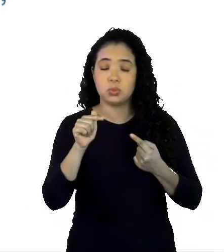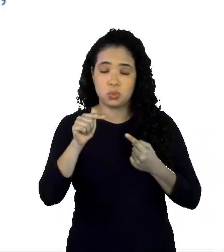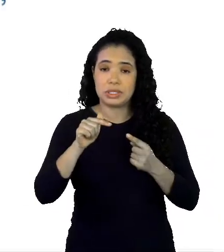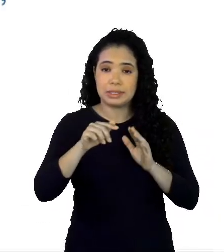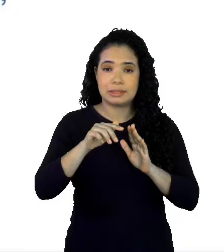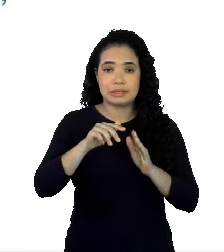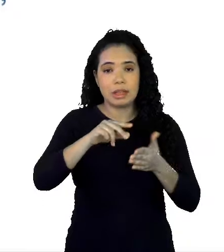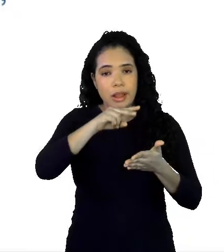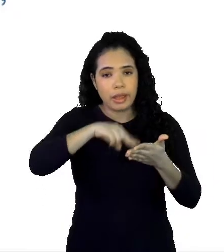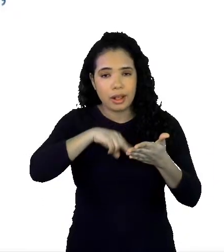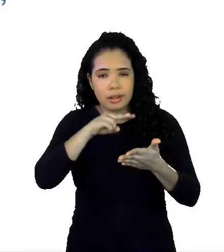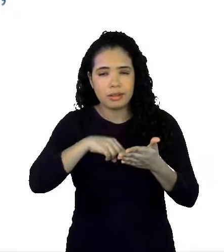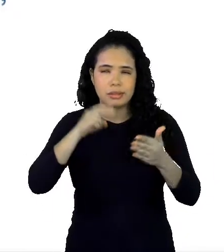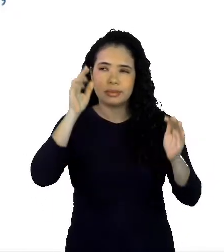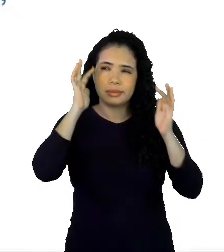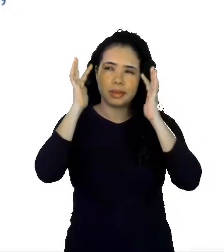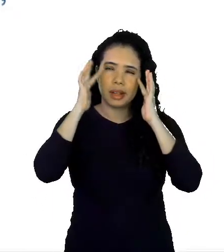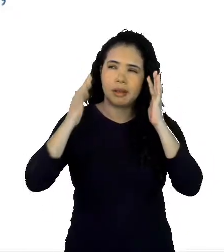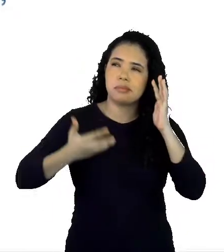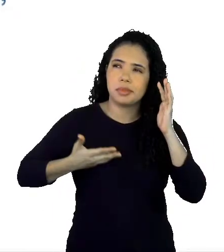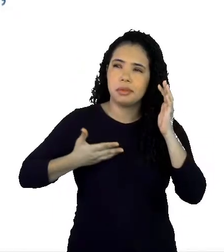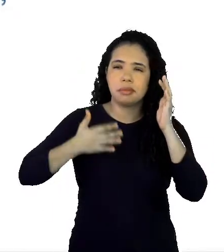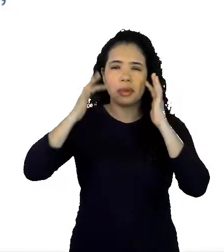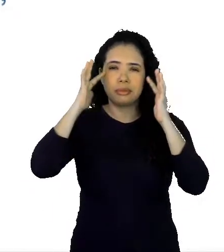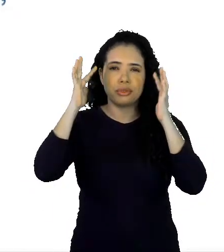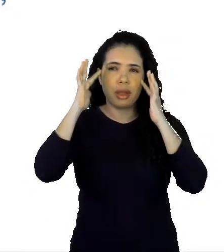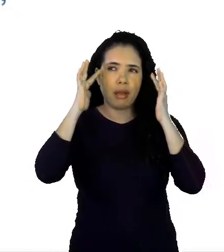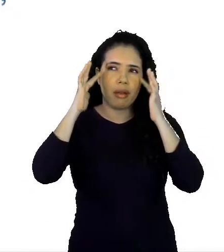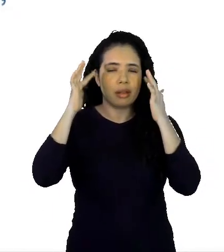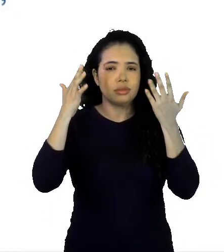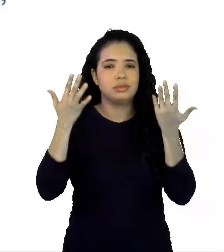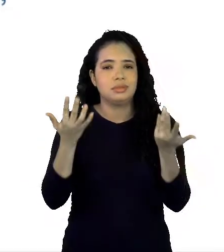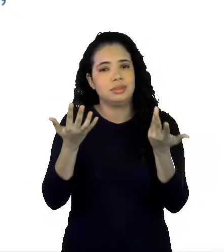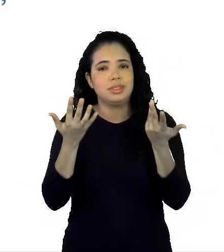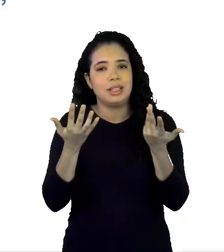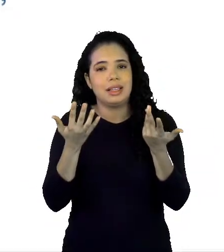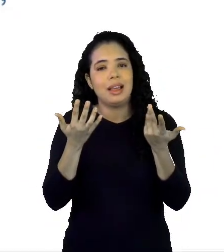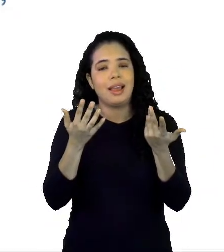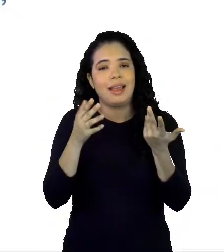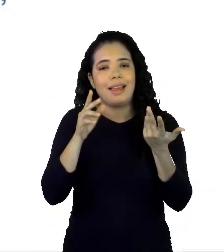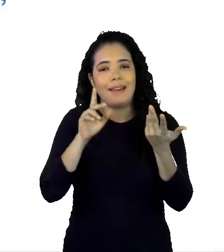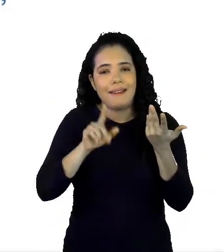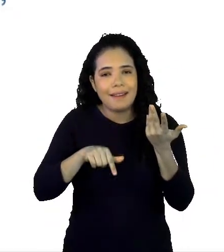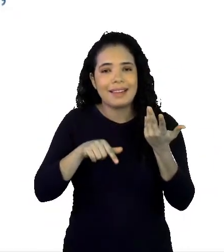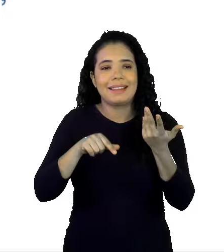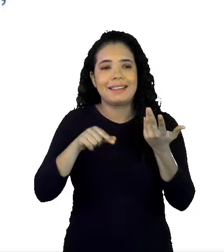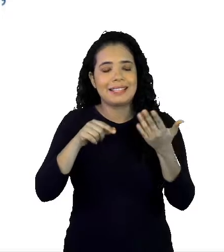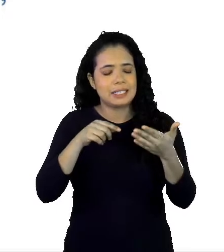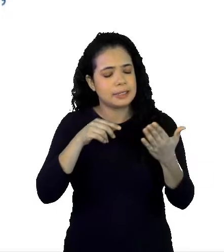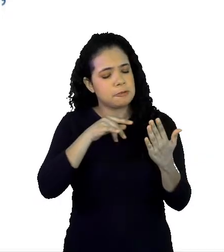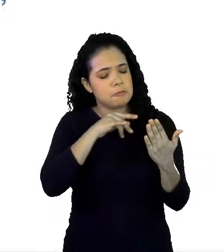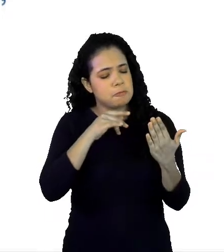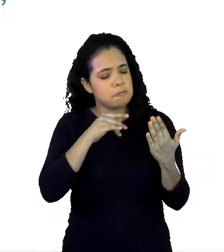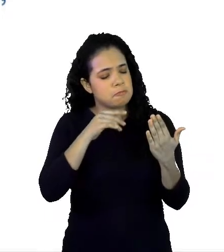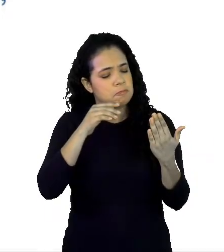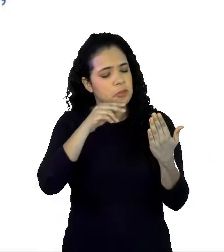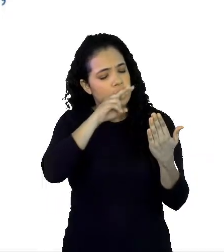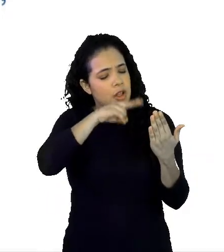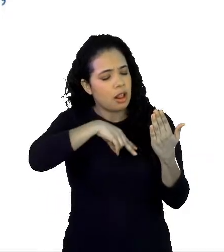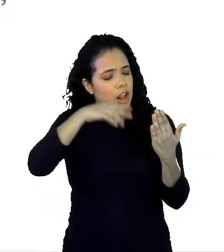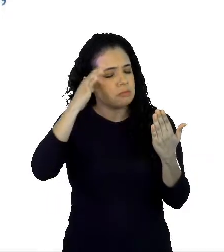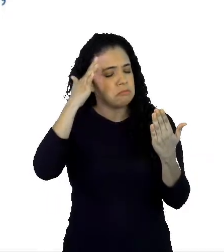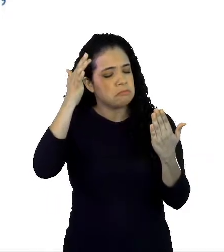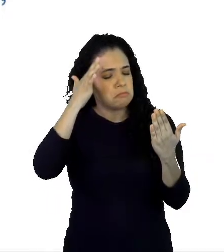esses outros amigos imaginários? Essa é uma das características da ficção, tende a aguçar a imaginação do